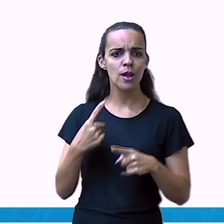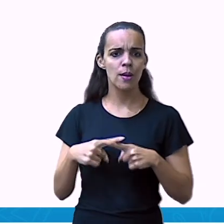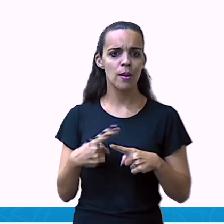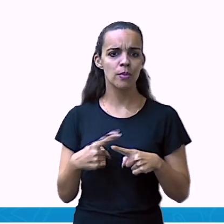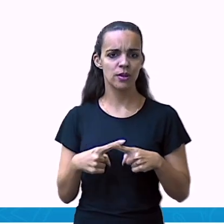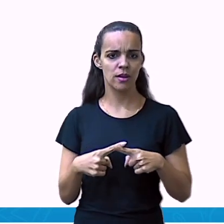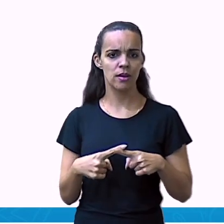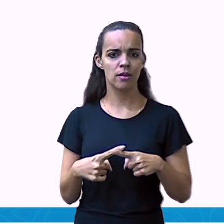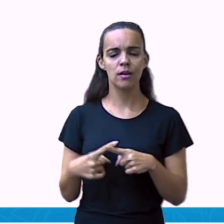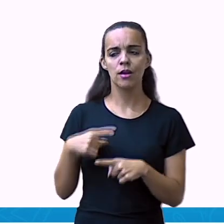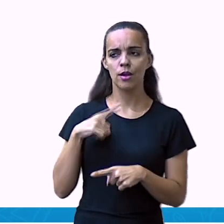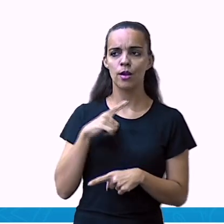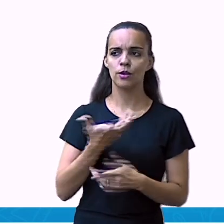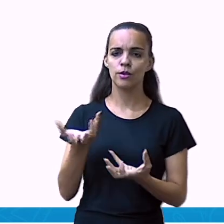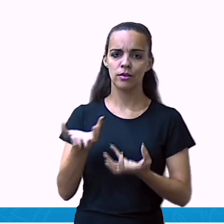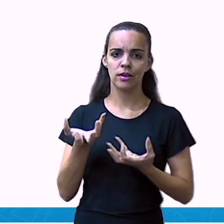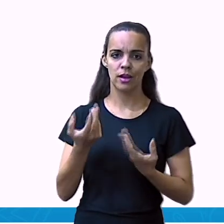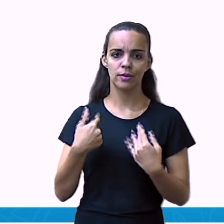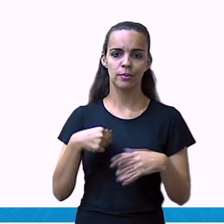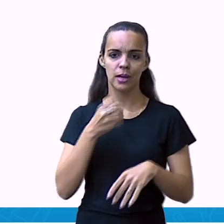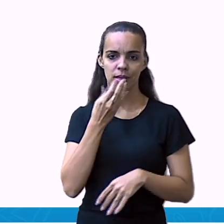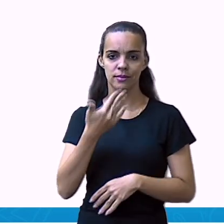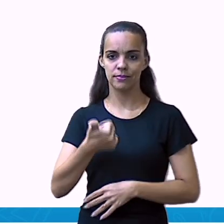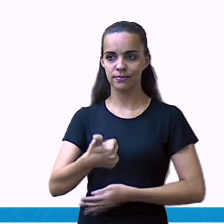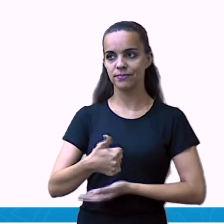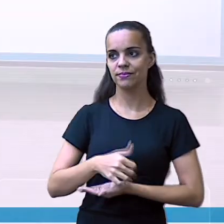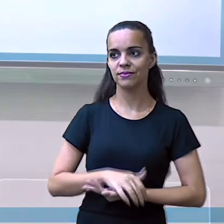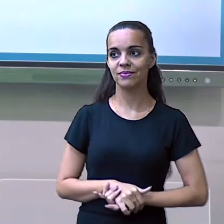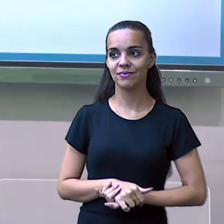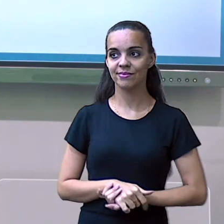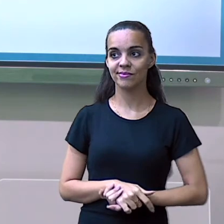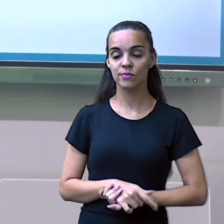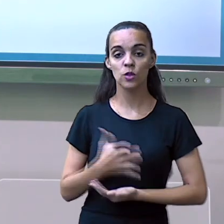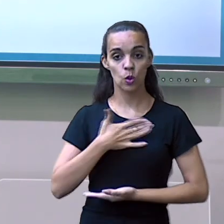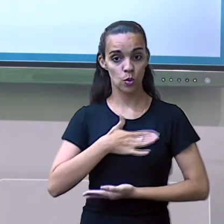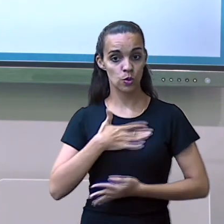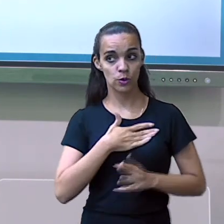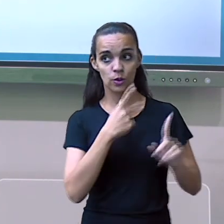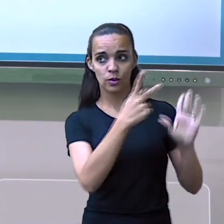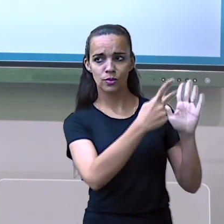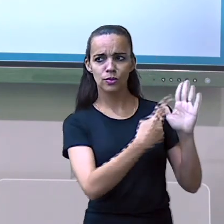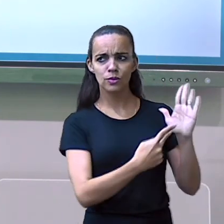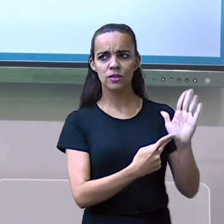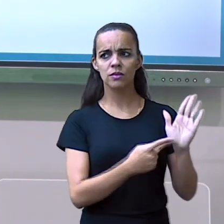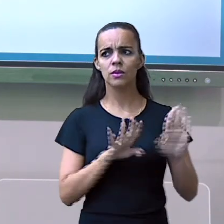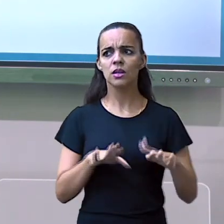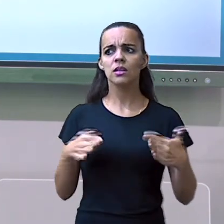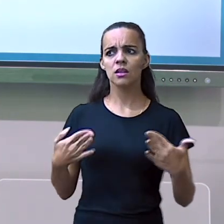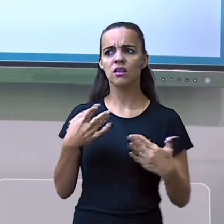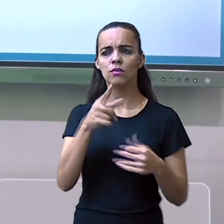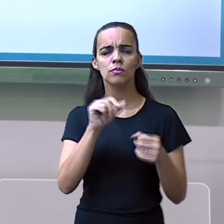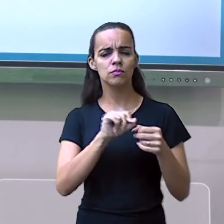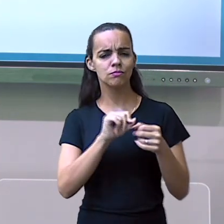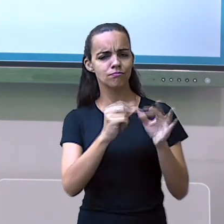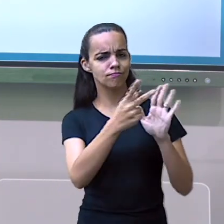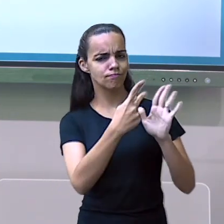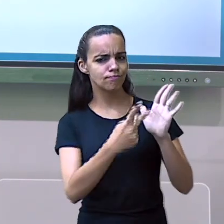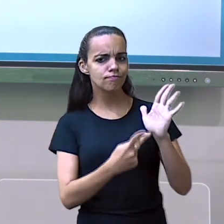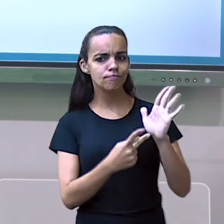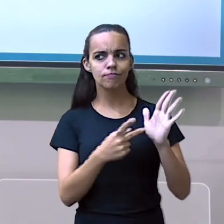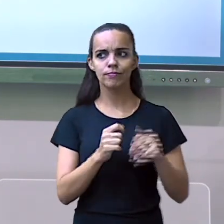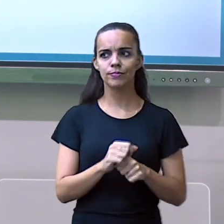porque te quero bem. Gostou do poema? Que tal você também escrever um